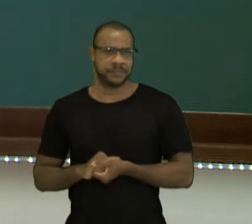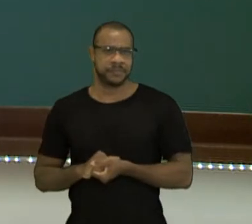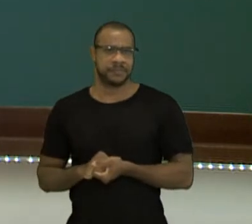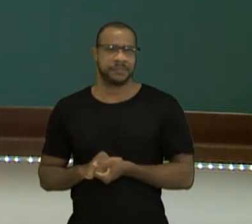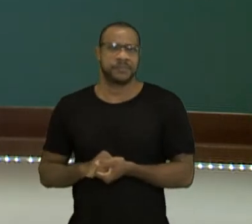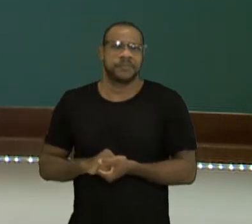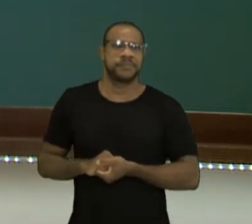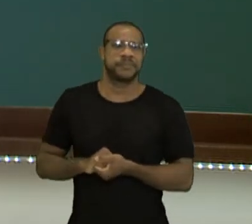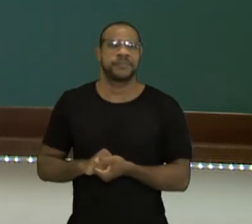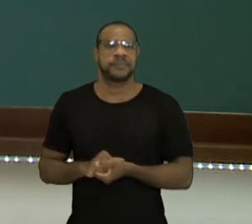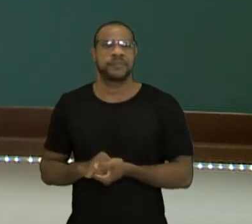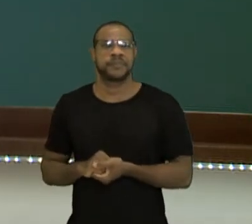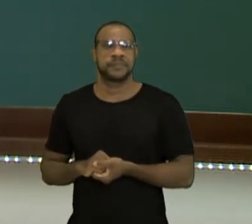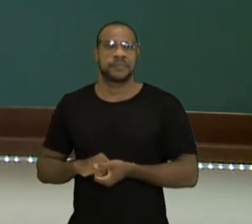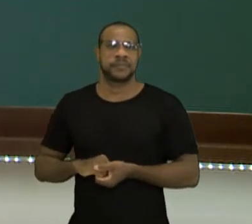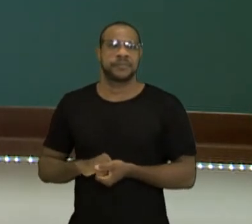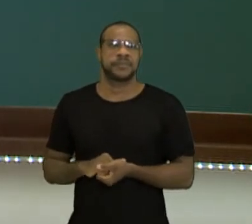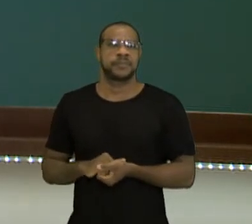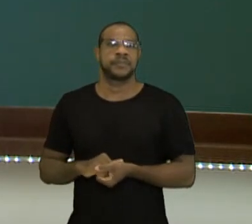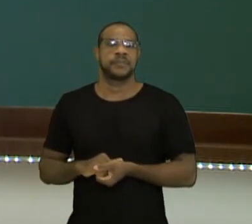leemos, ahora vamos a ver aquí.